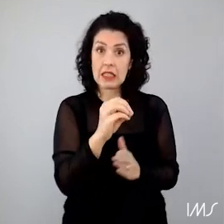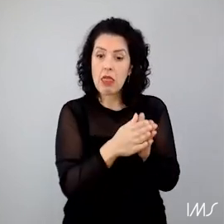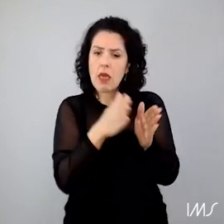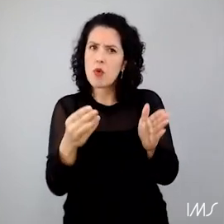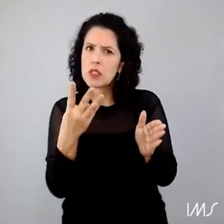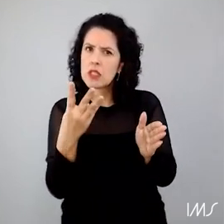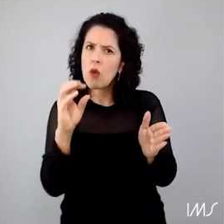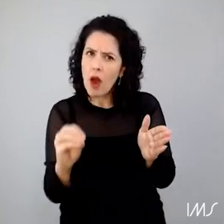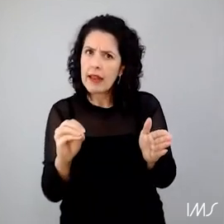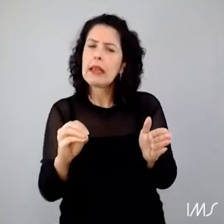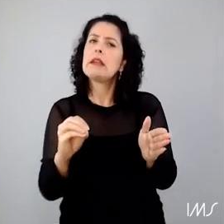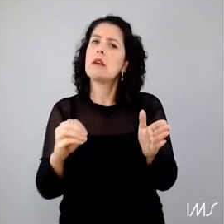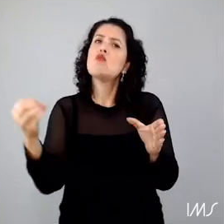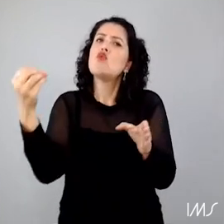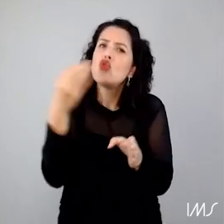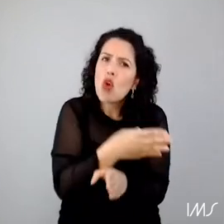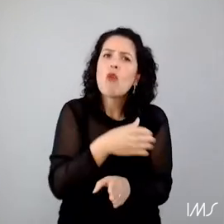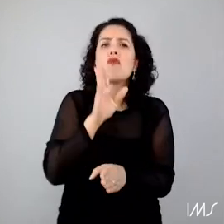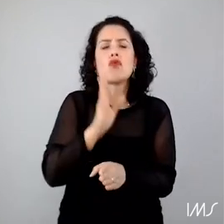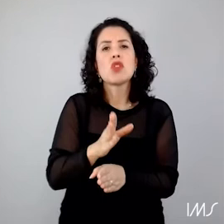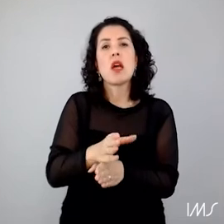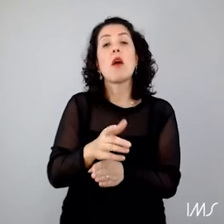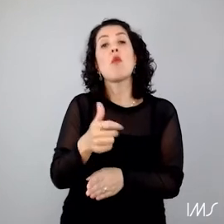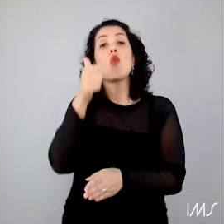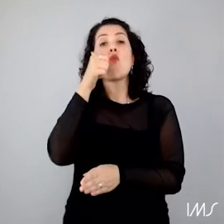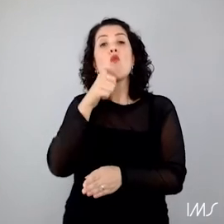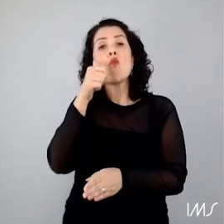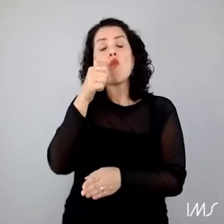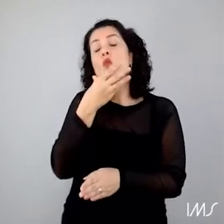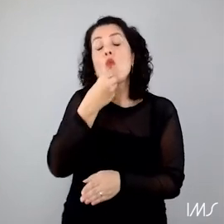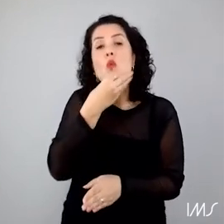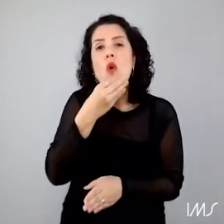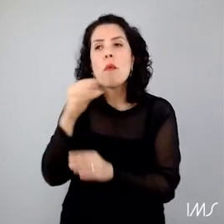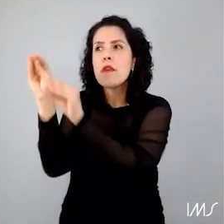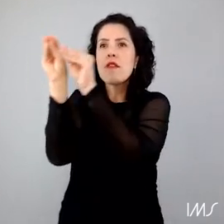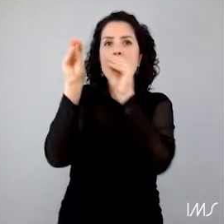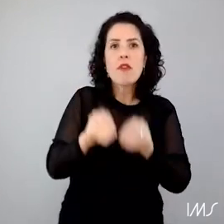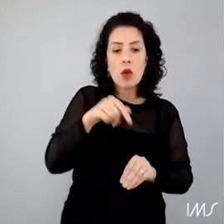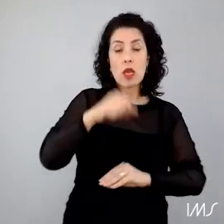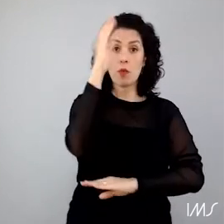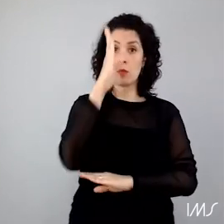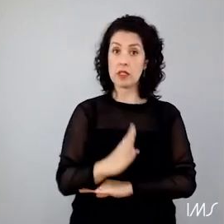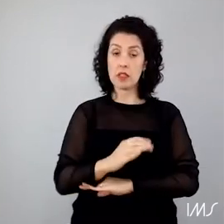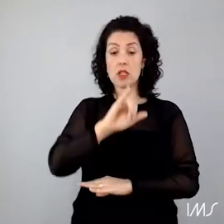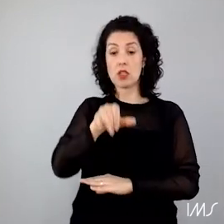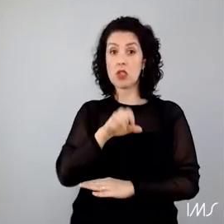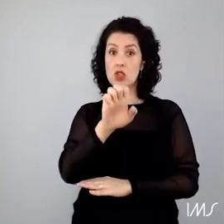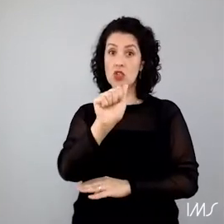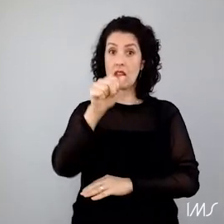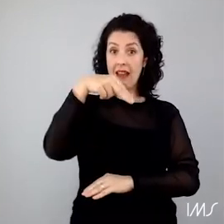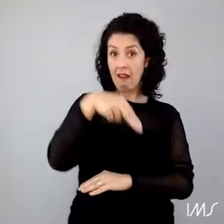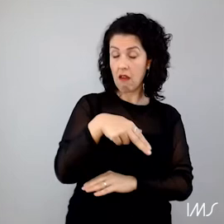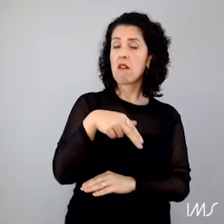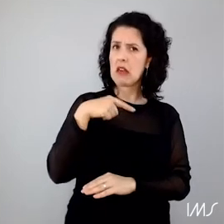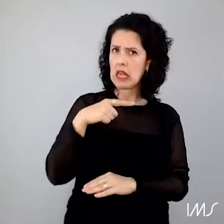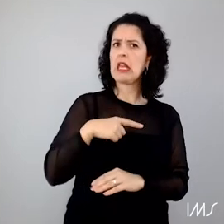outro estrangeiro que para o Brasil veio, Jean Manzon, fantástico fotógrafo e organizador,